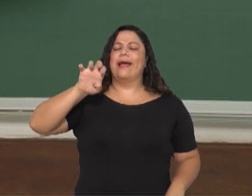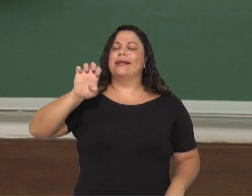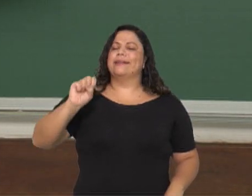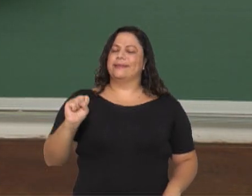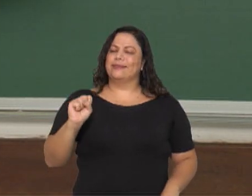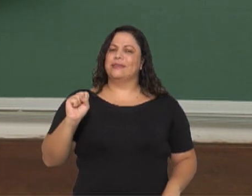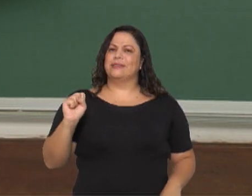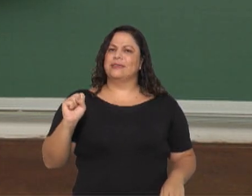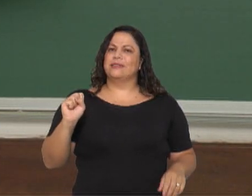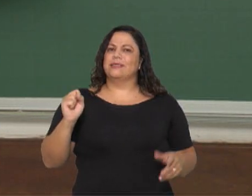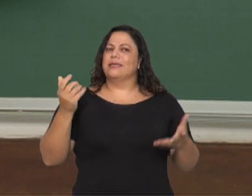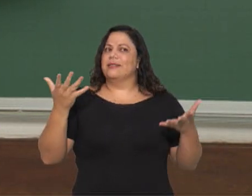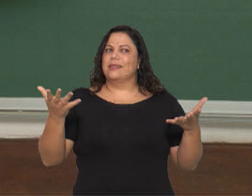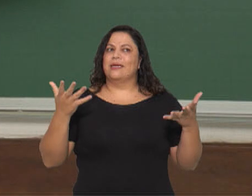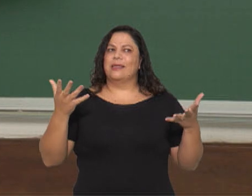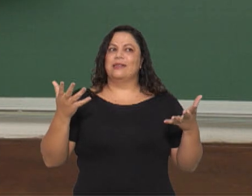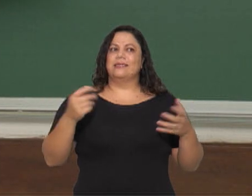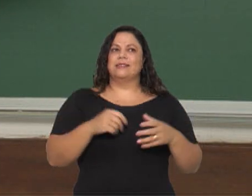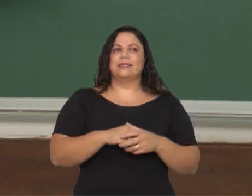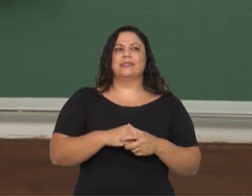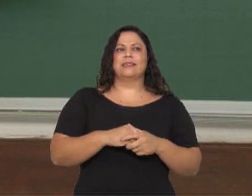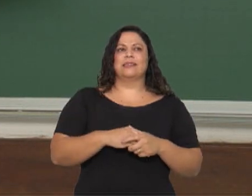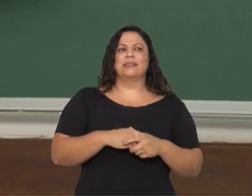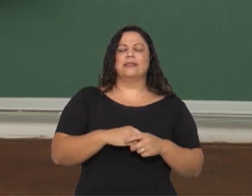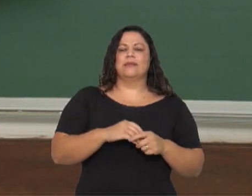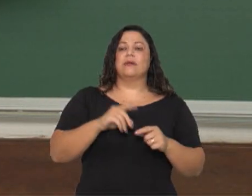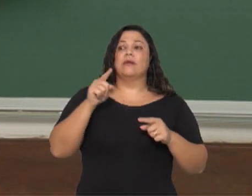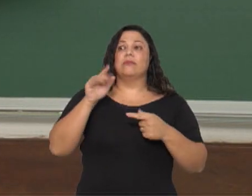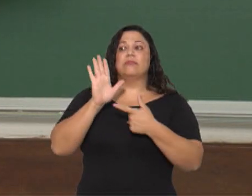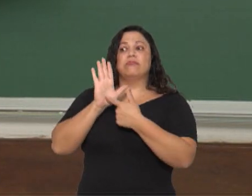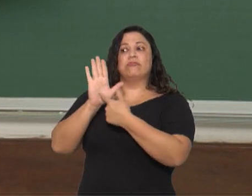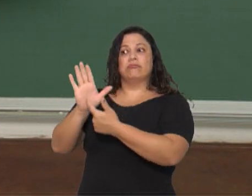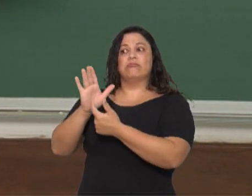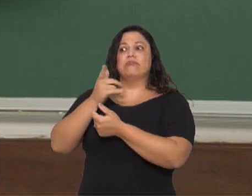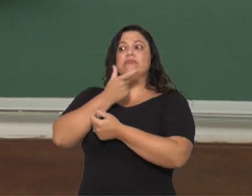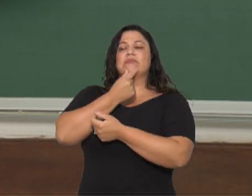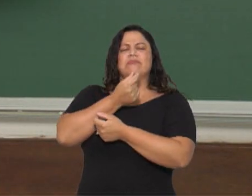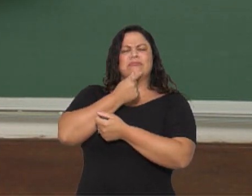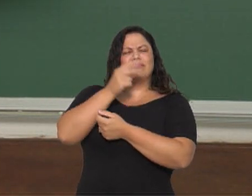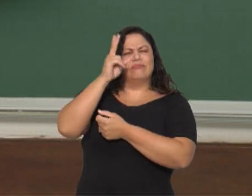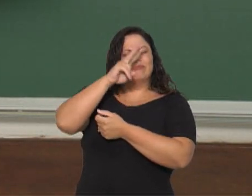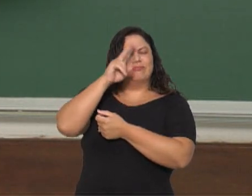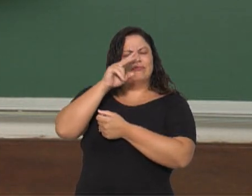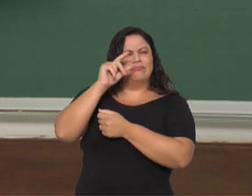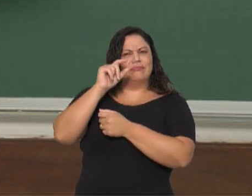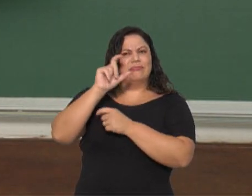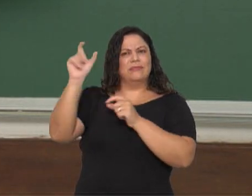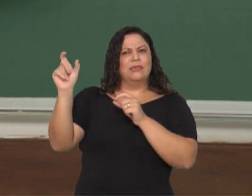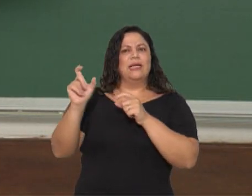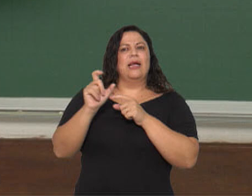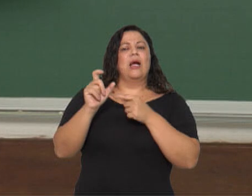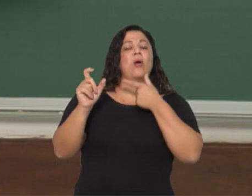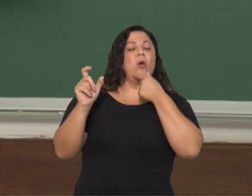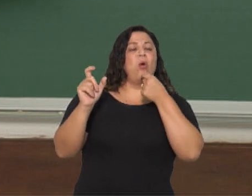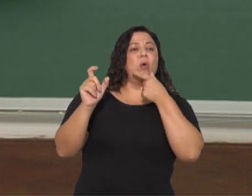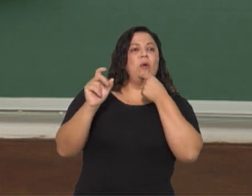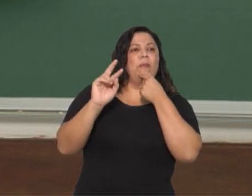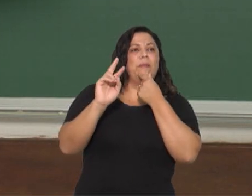olha que o professor colocou o artigo junto, indicando que é uma palavra masculina. Lembra da aula anterior?